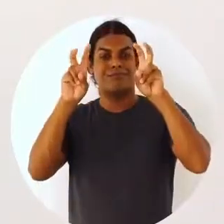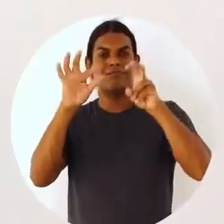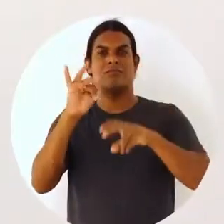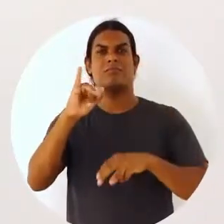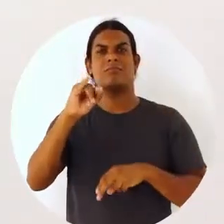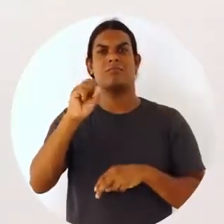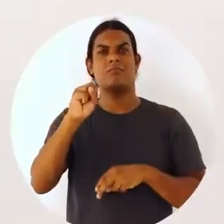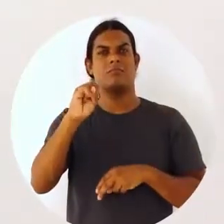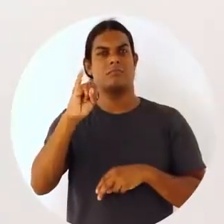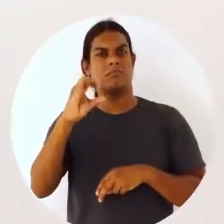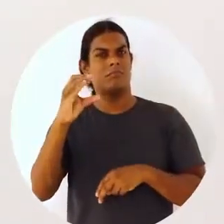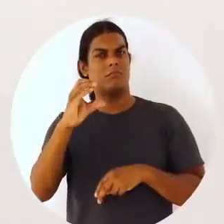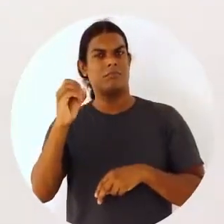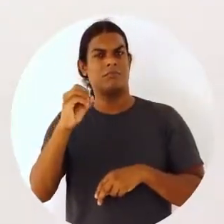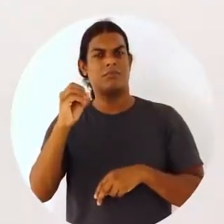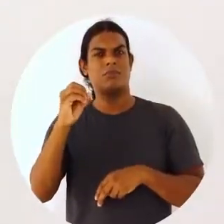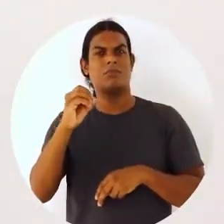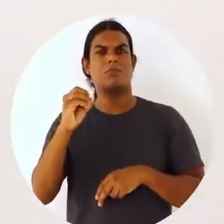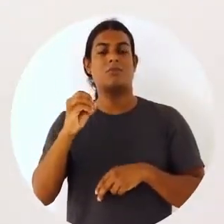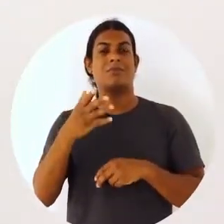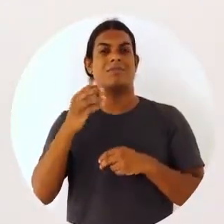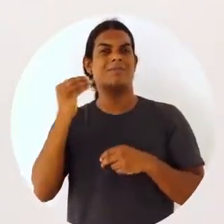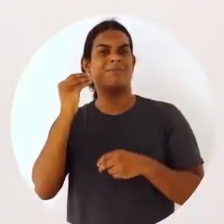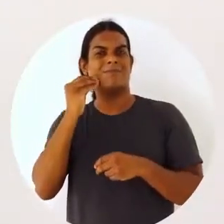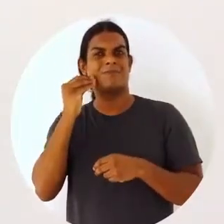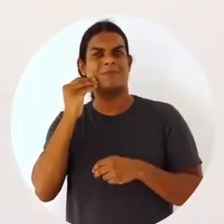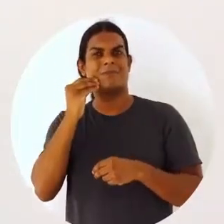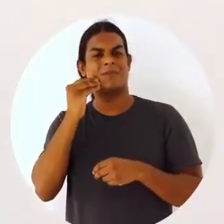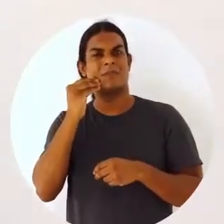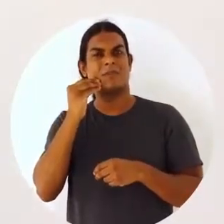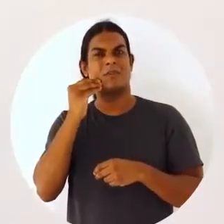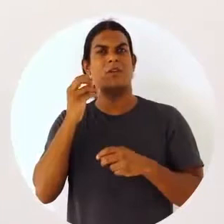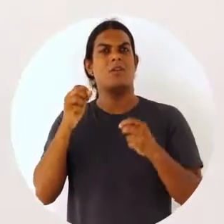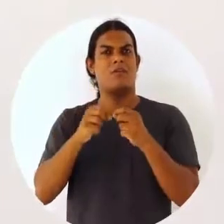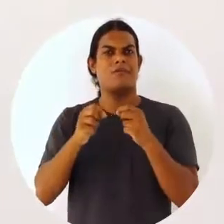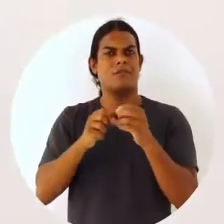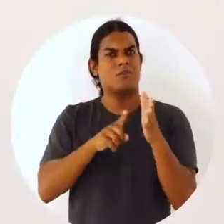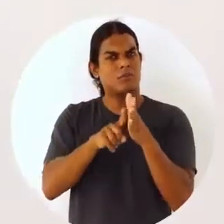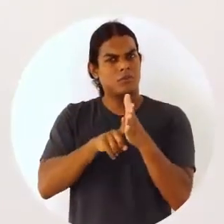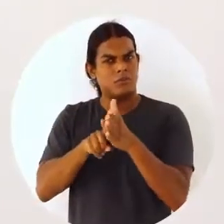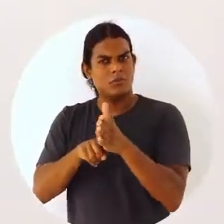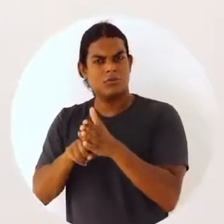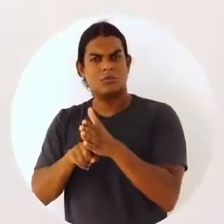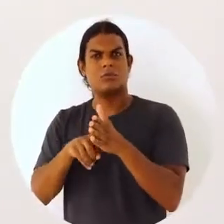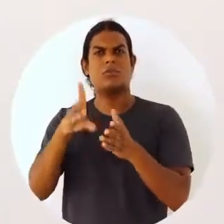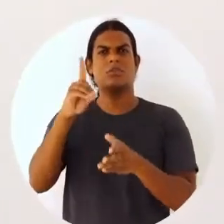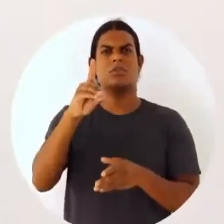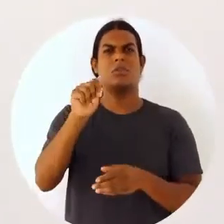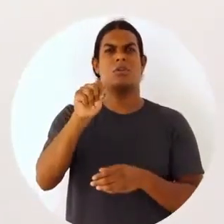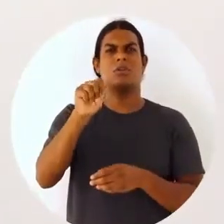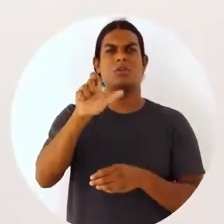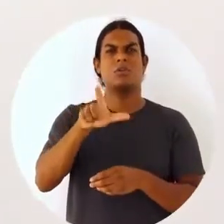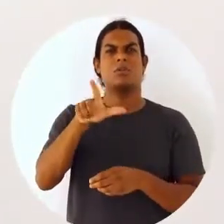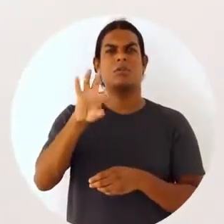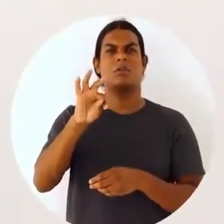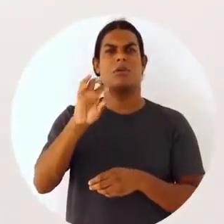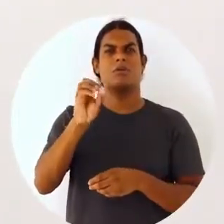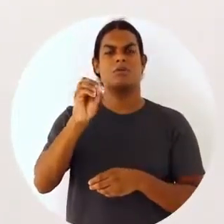forte nessa questão que eles estavam tentando fizeram um estudo que é chamado estudo de Hawthorne para tentar